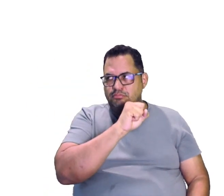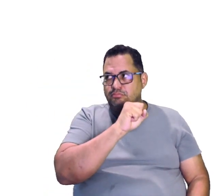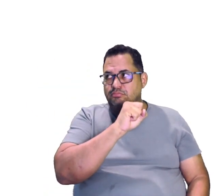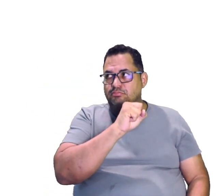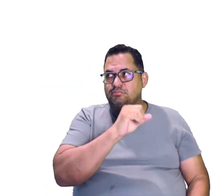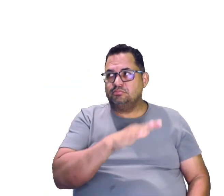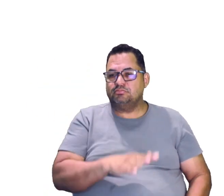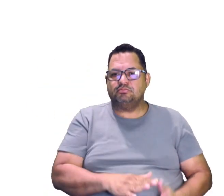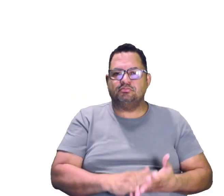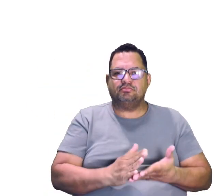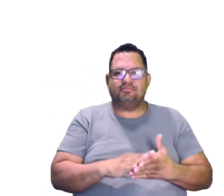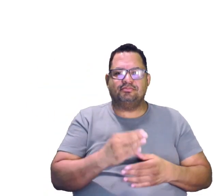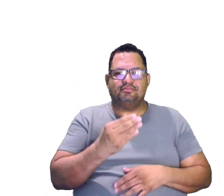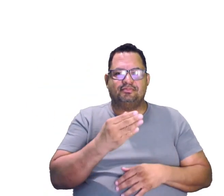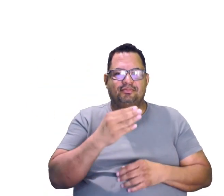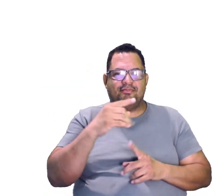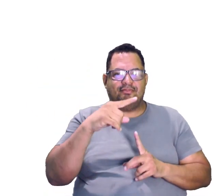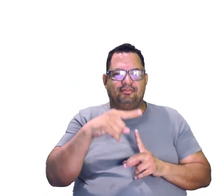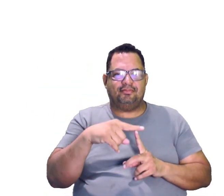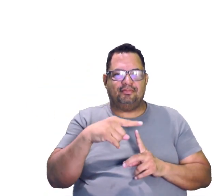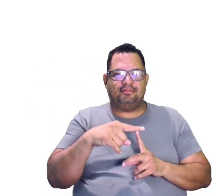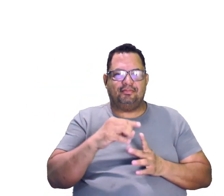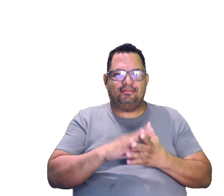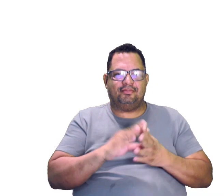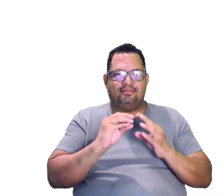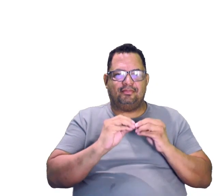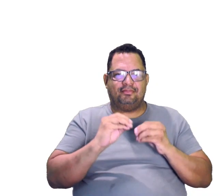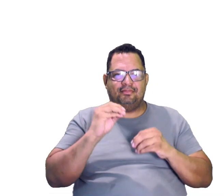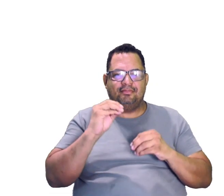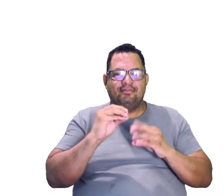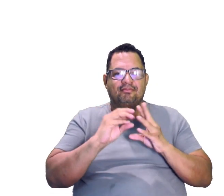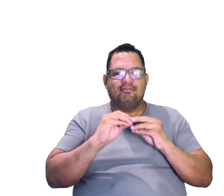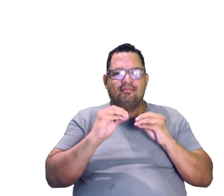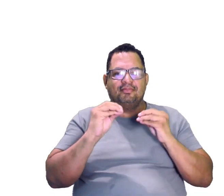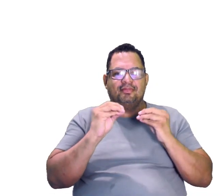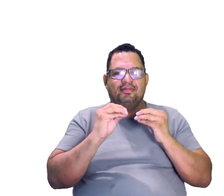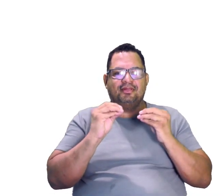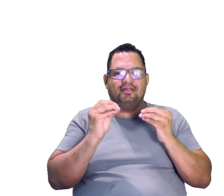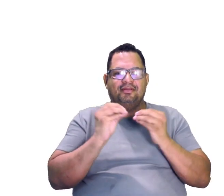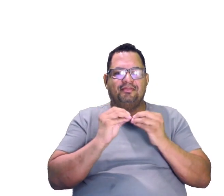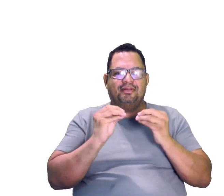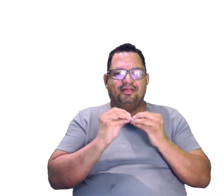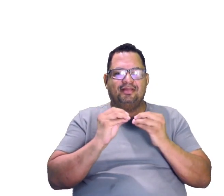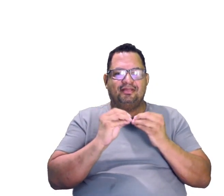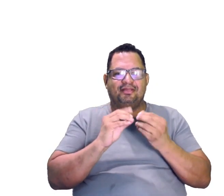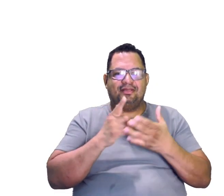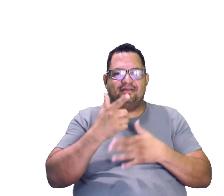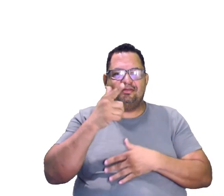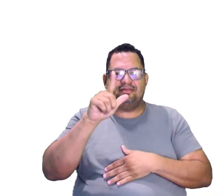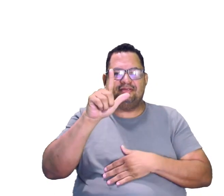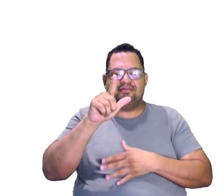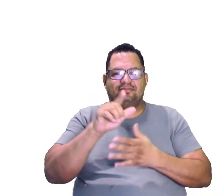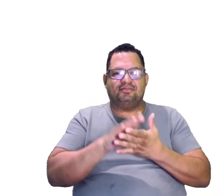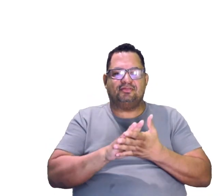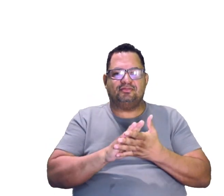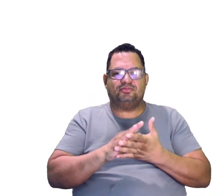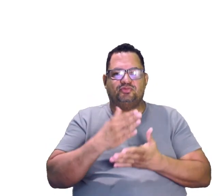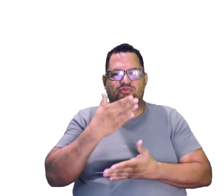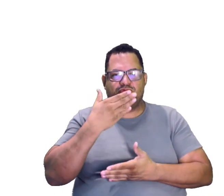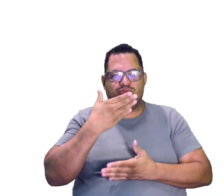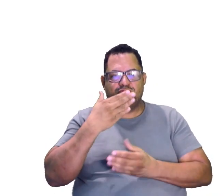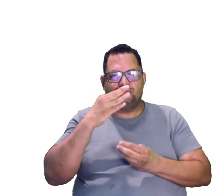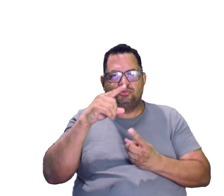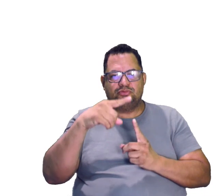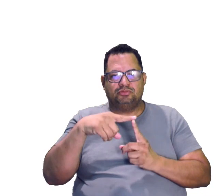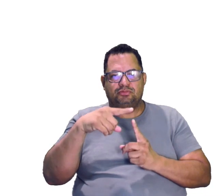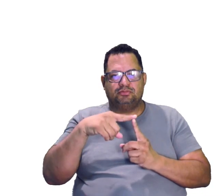descobre certos tipos de matéria e também as transformações que essas matérias ocorrem em outros tipos de matéria, tá? Então,